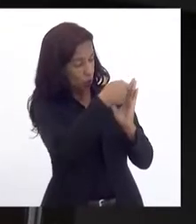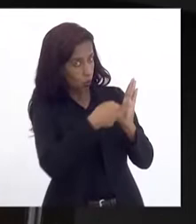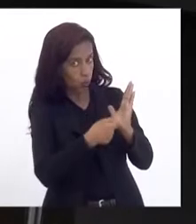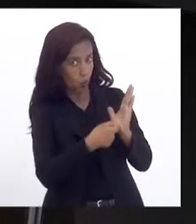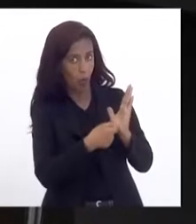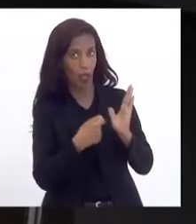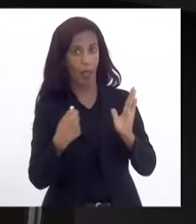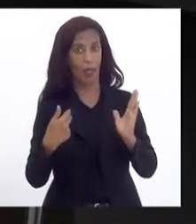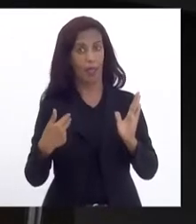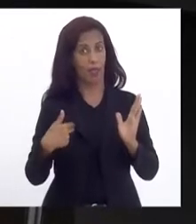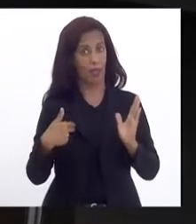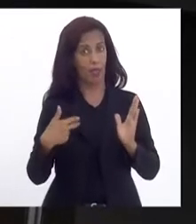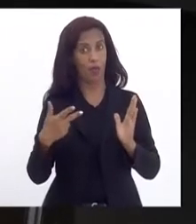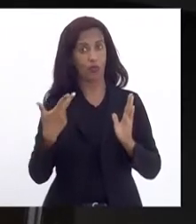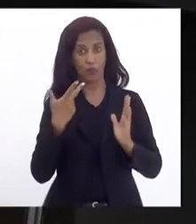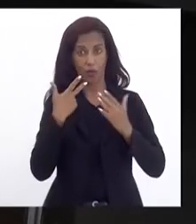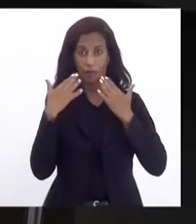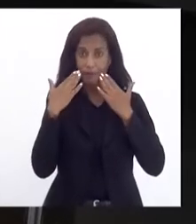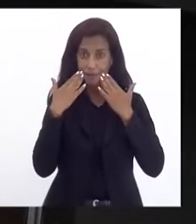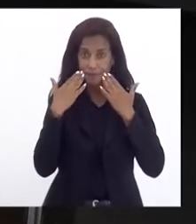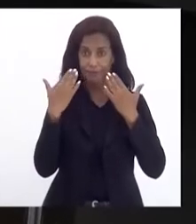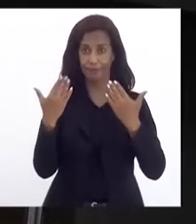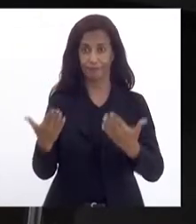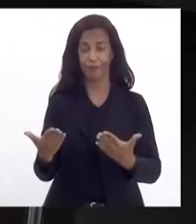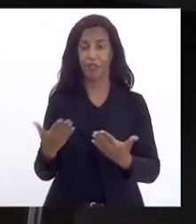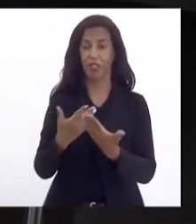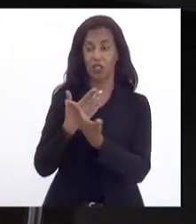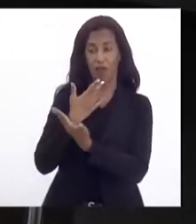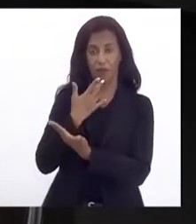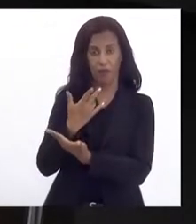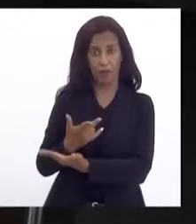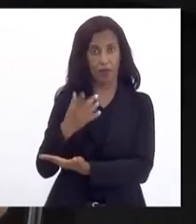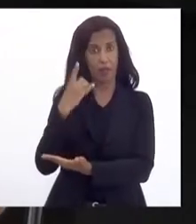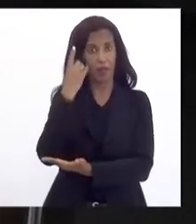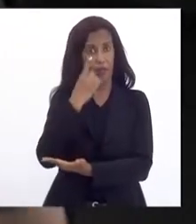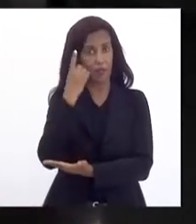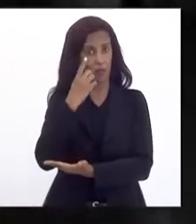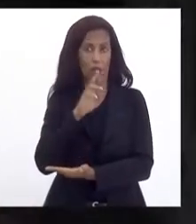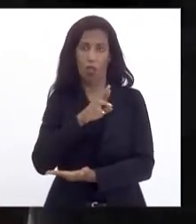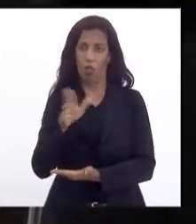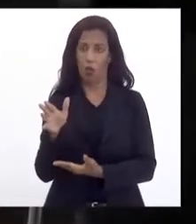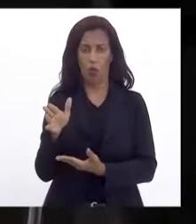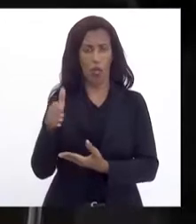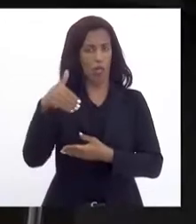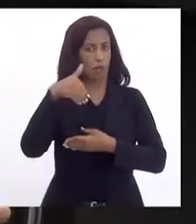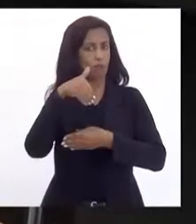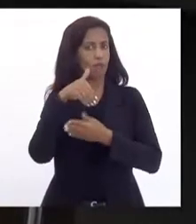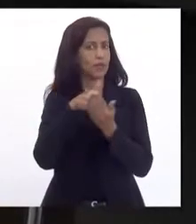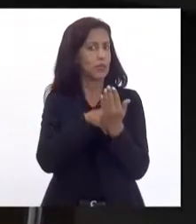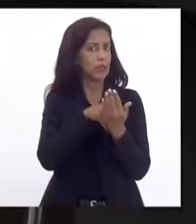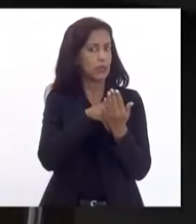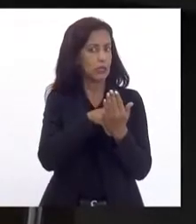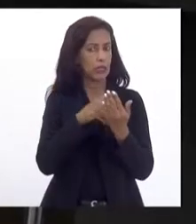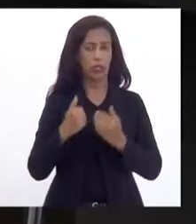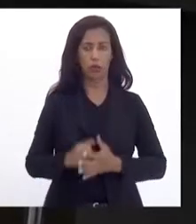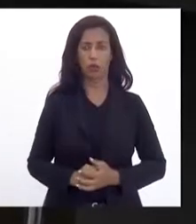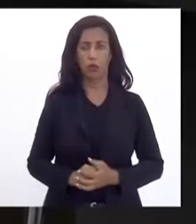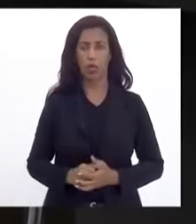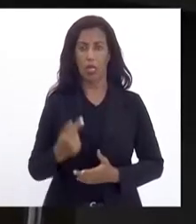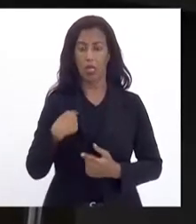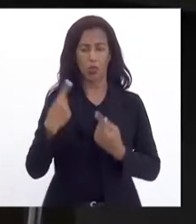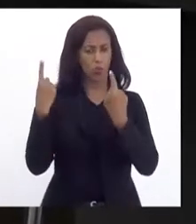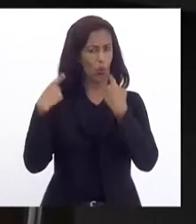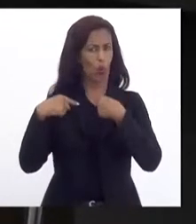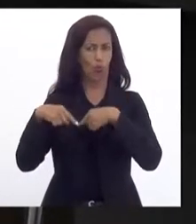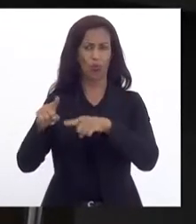posição já foi externada publicamente, disse a deputada, né? Não é segredo, que eu sou totalmente